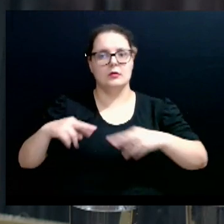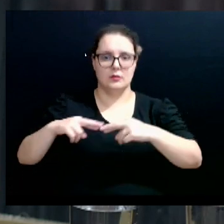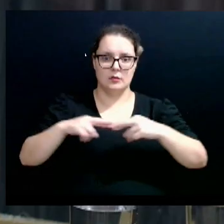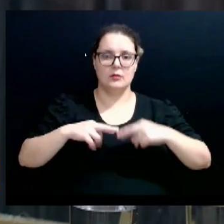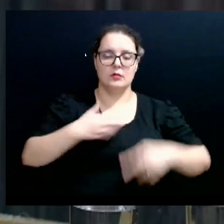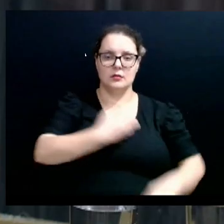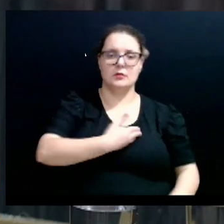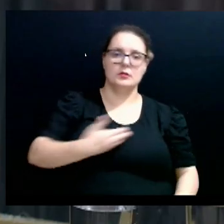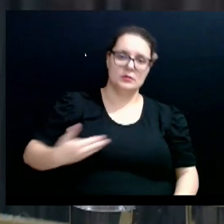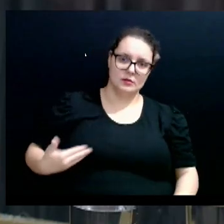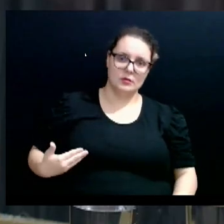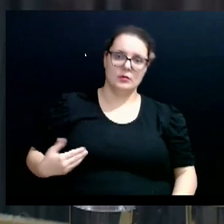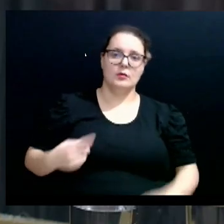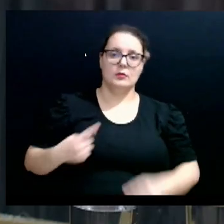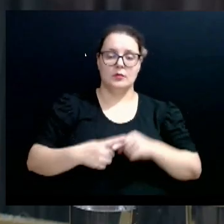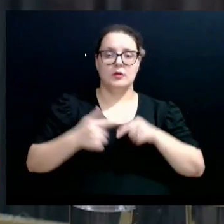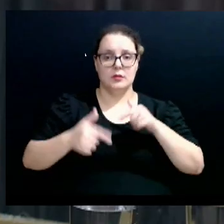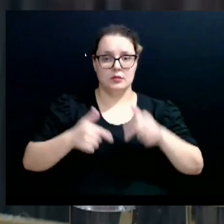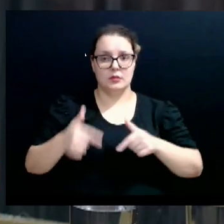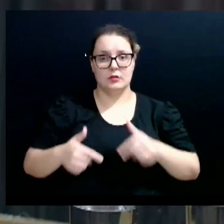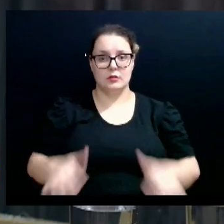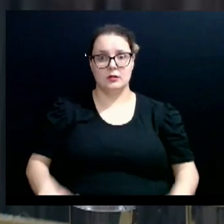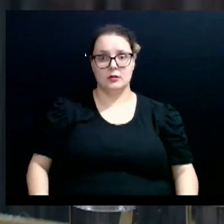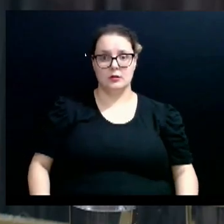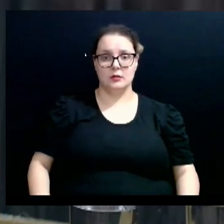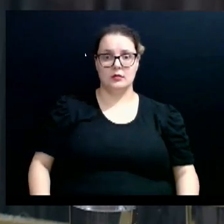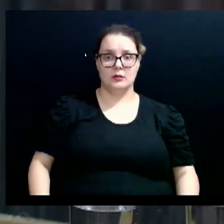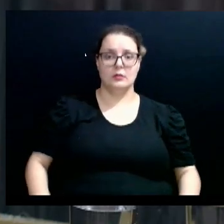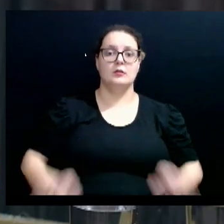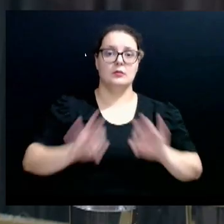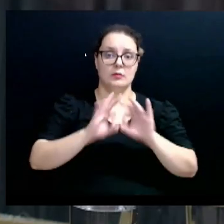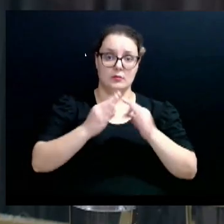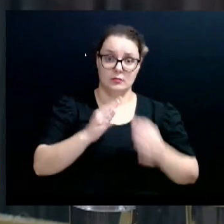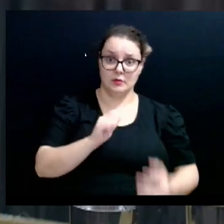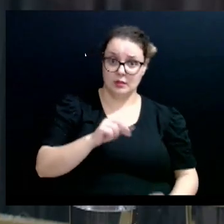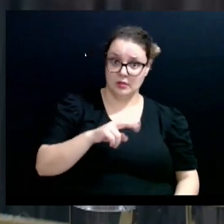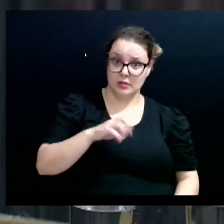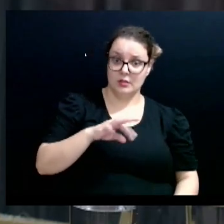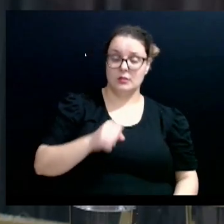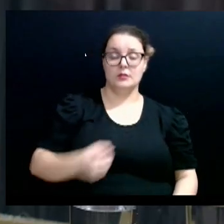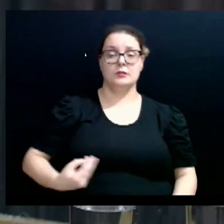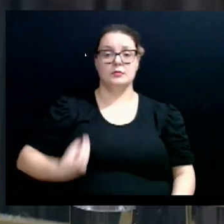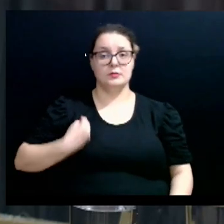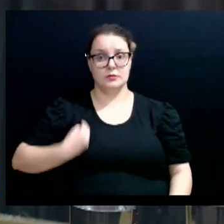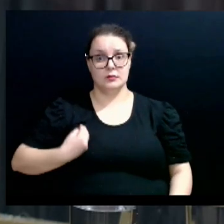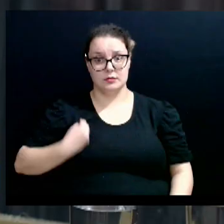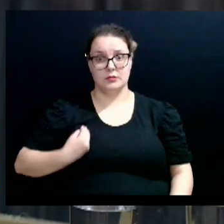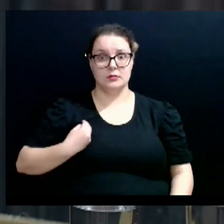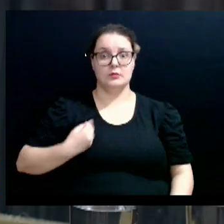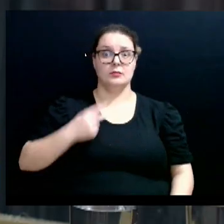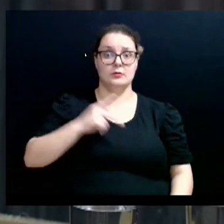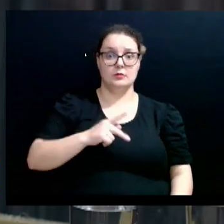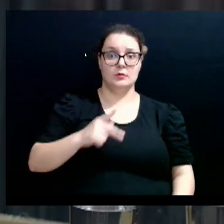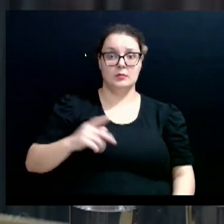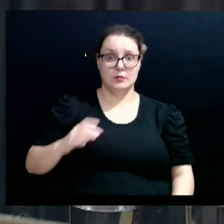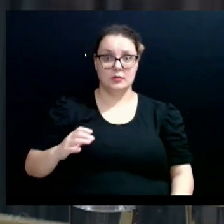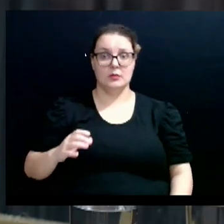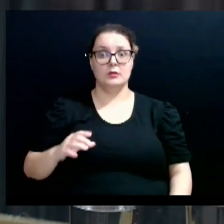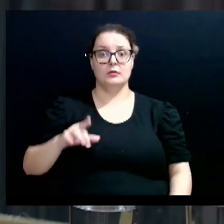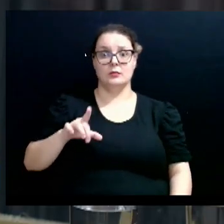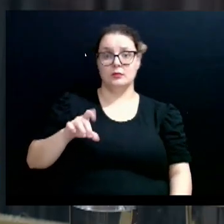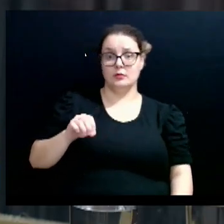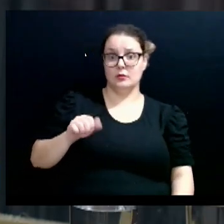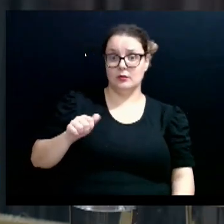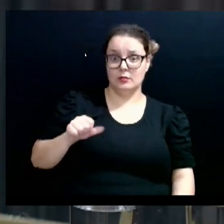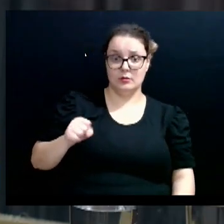gente trabalha com famílias carentes que vivem Uhum. praticamente do BPC, né? Do LOAS, que não tem